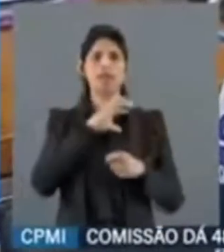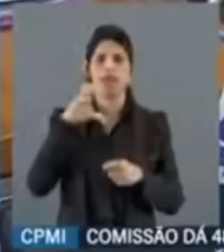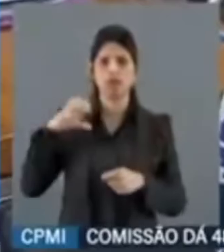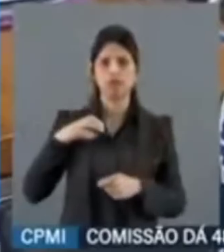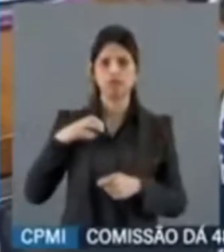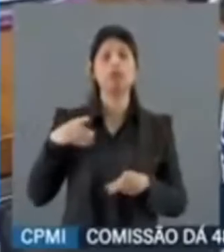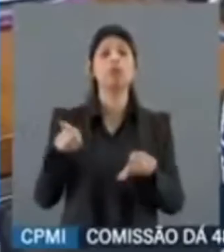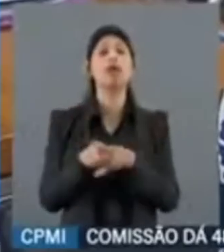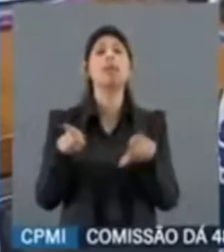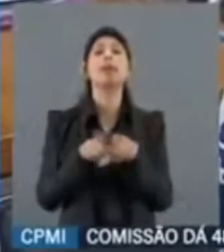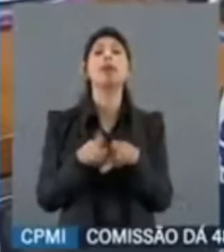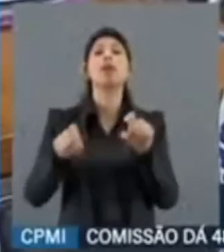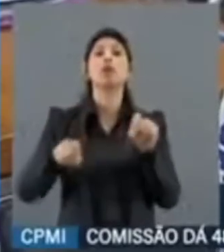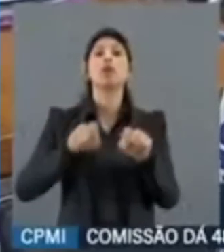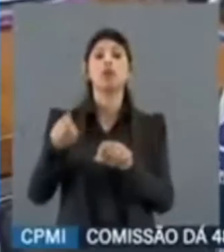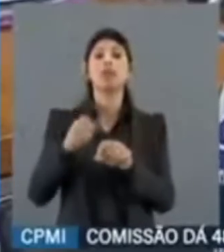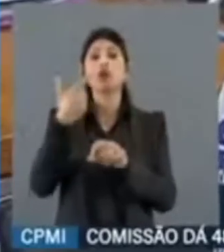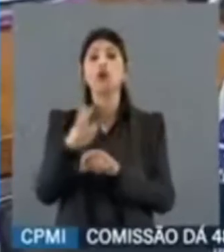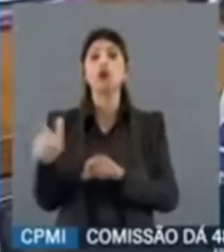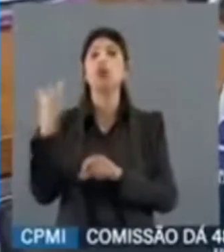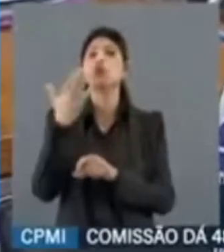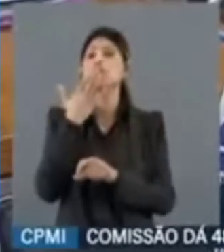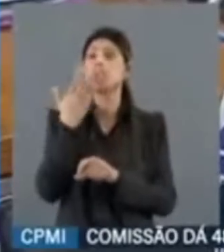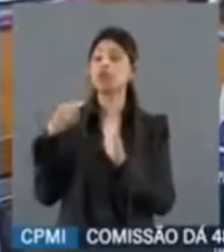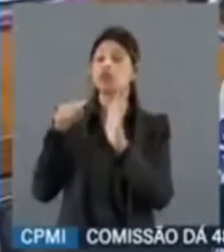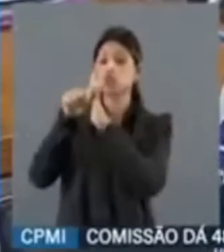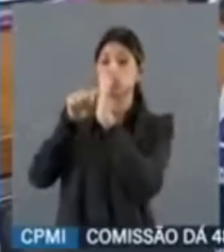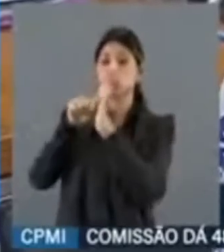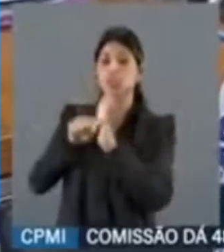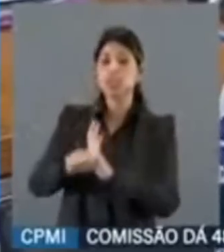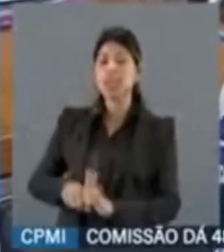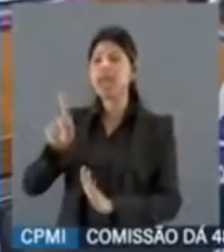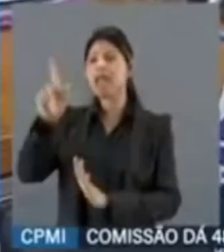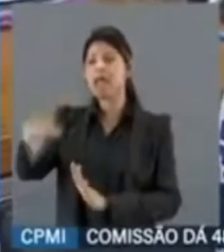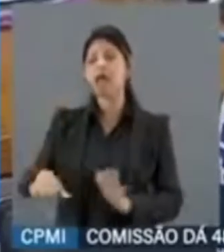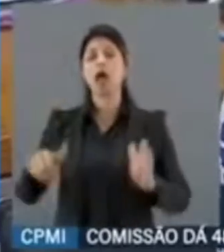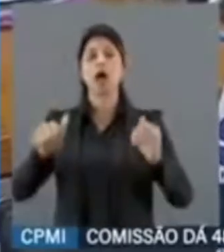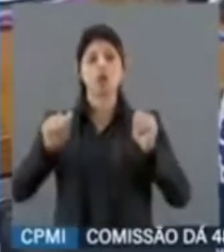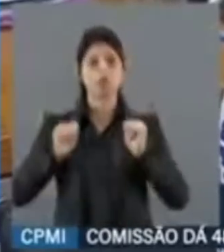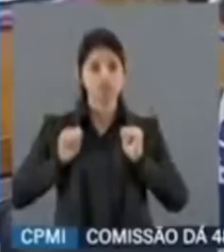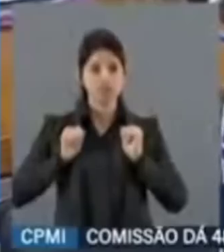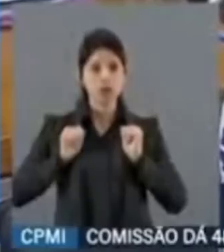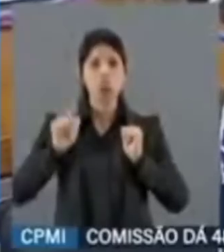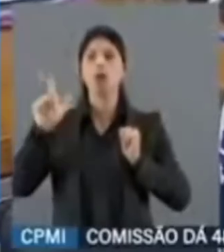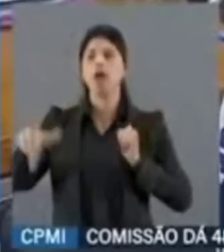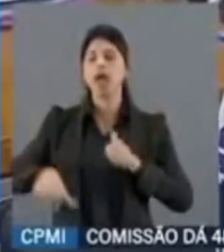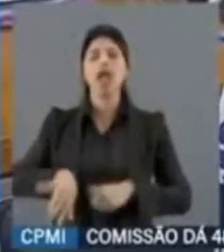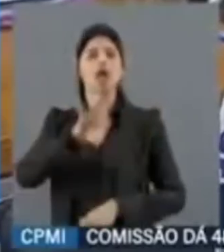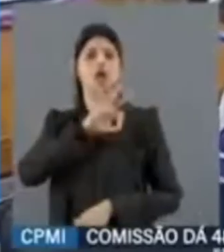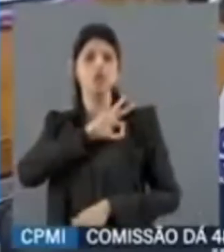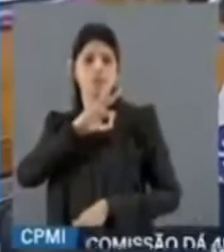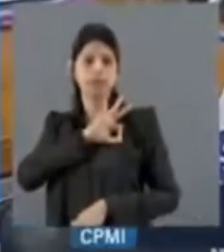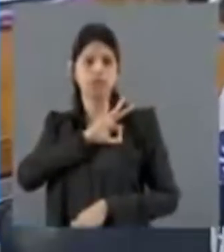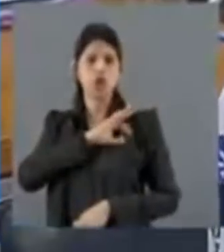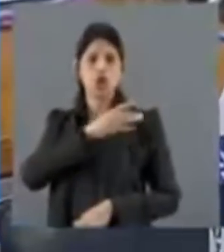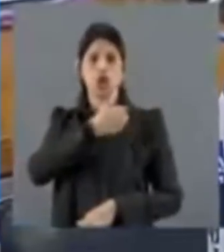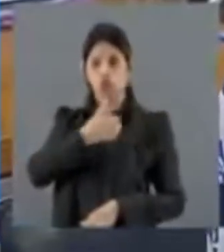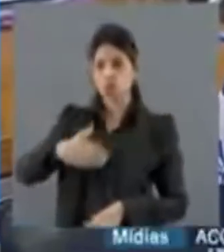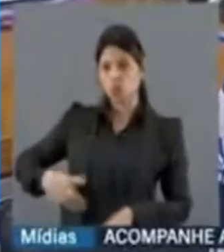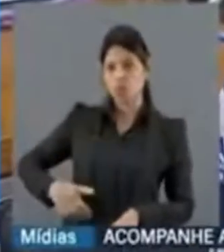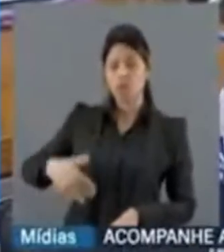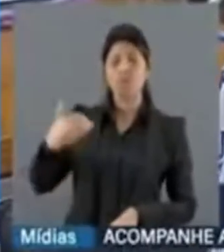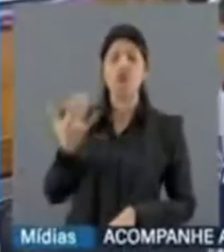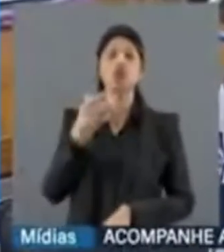também sobre o inquérito policial militar diz que a grande omissão foi da Polícia Militar do GDF. Isso é um relatório do